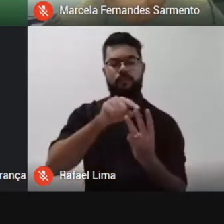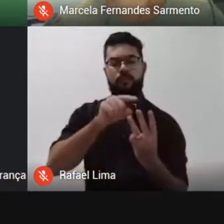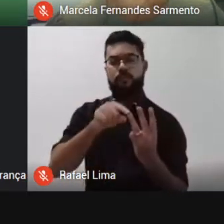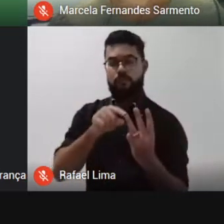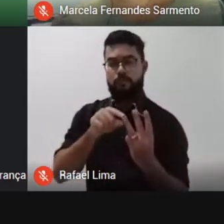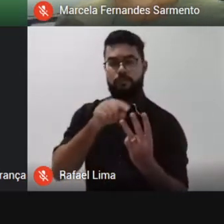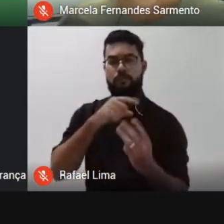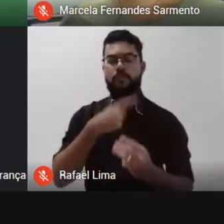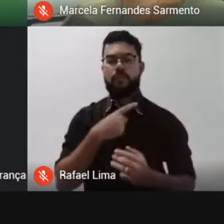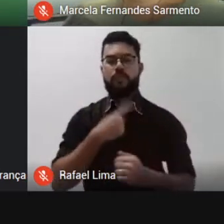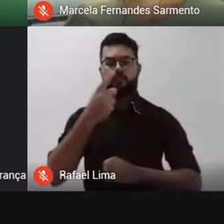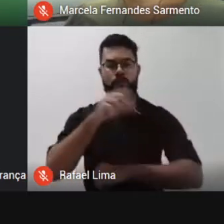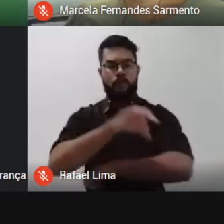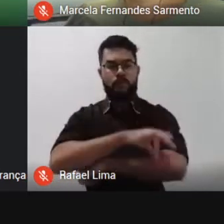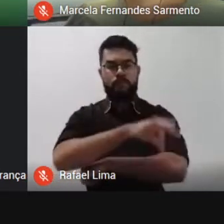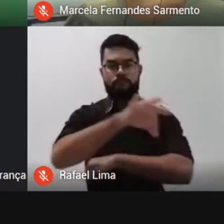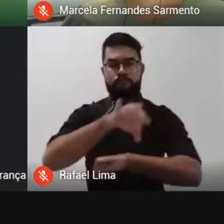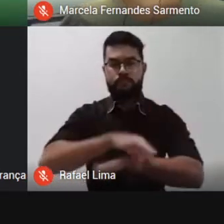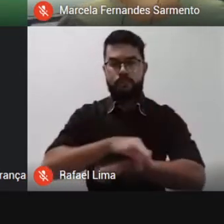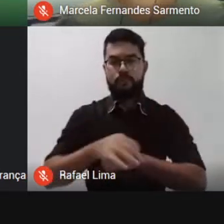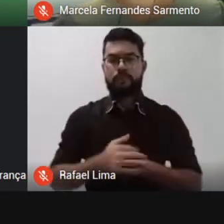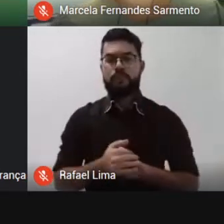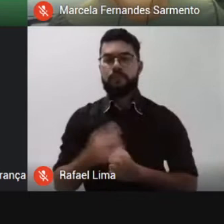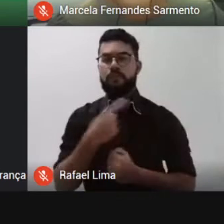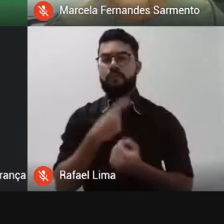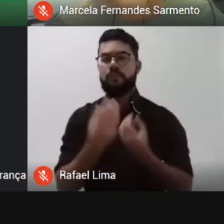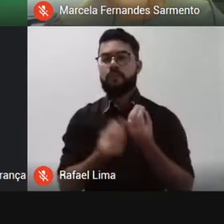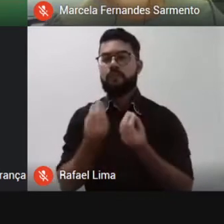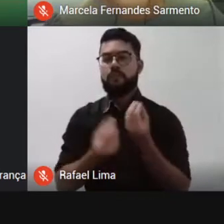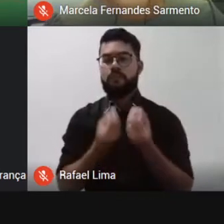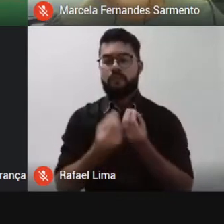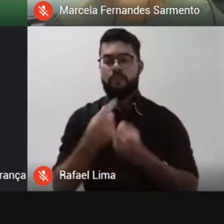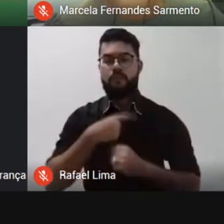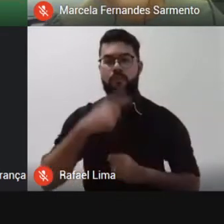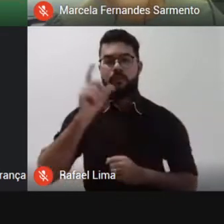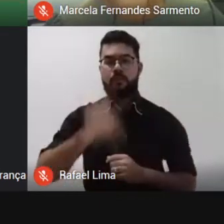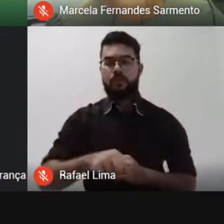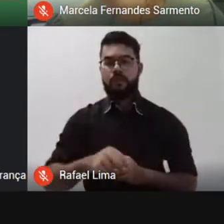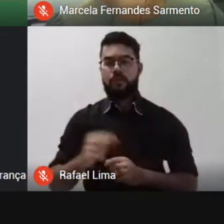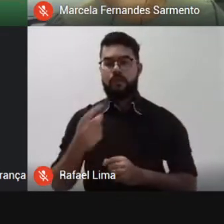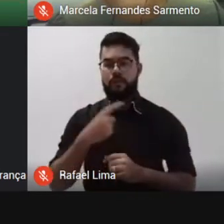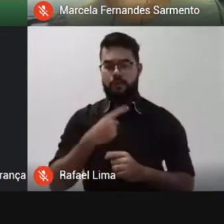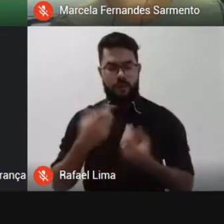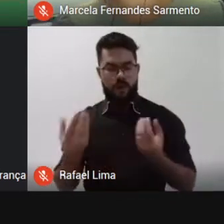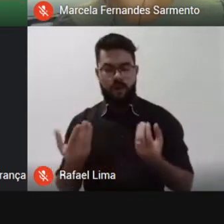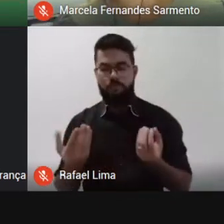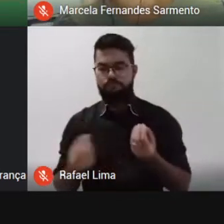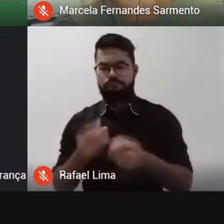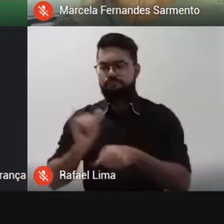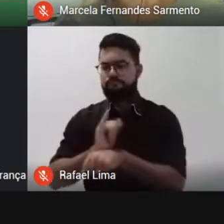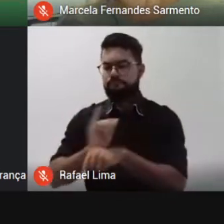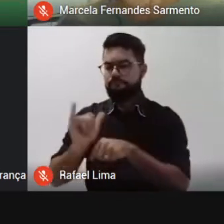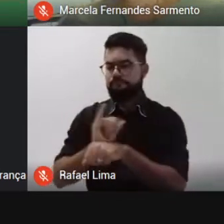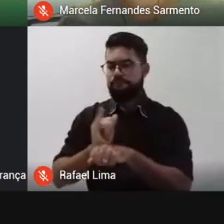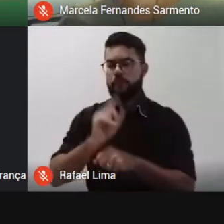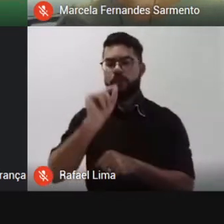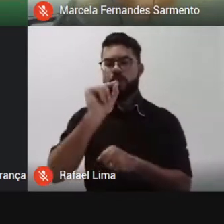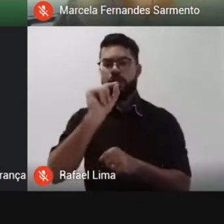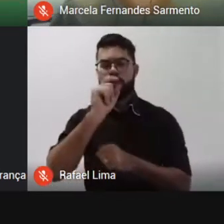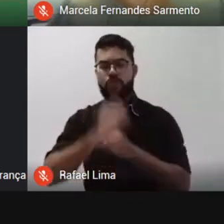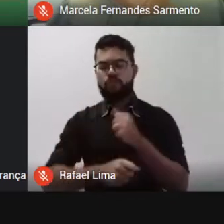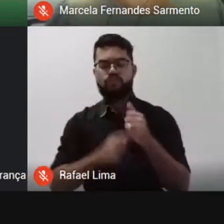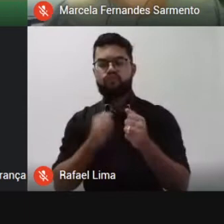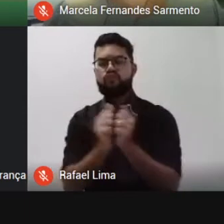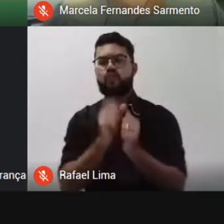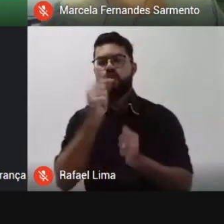Arquitetura, o H2, o Super Limão Estúdio, juntamente com a Indústria Container e a ONG Imobiliário